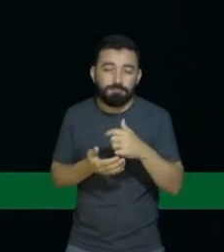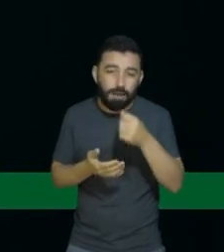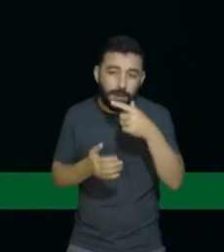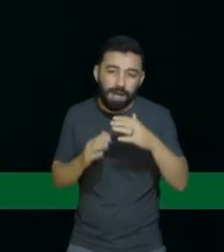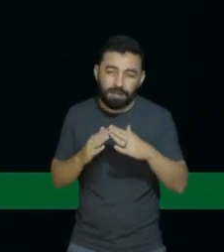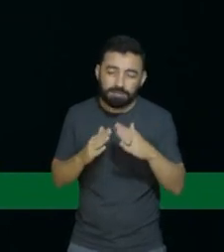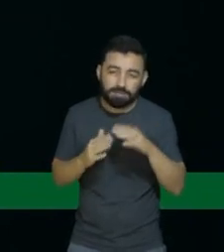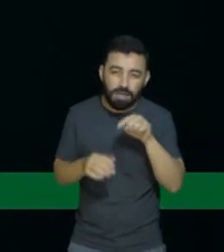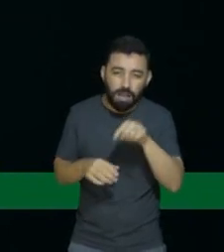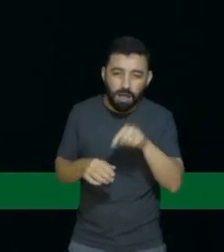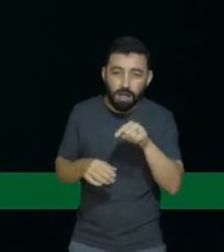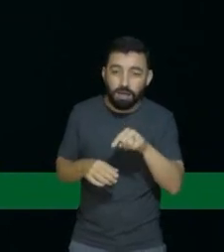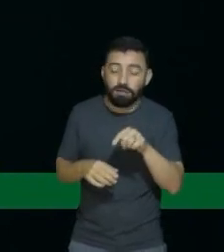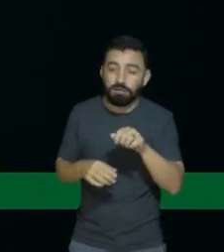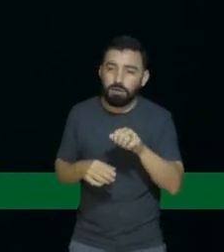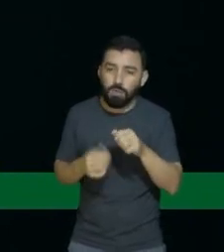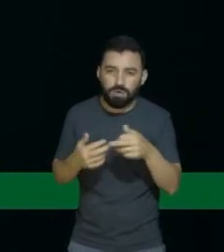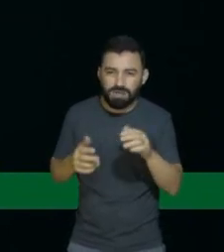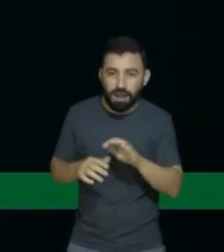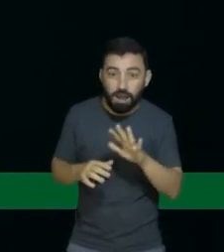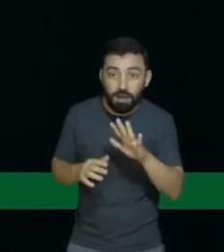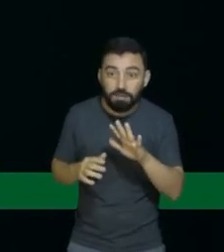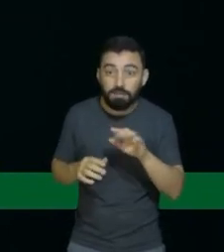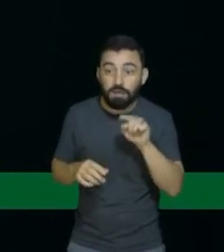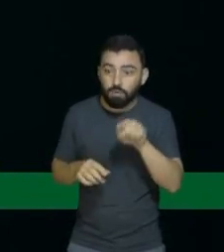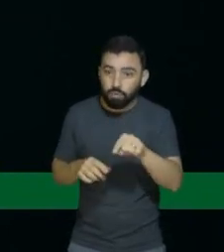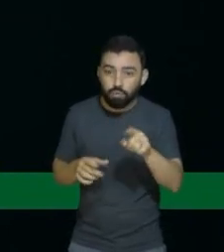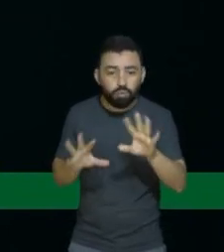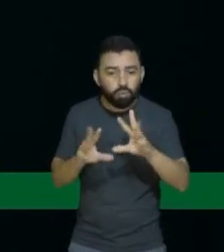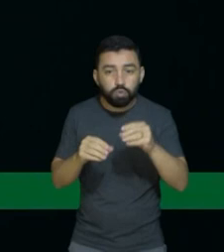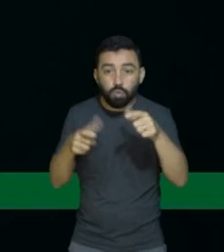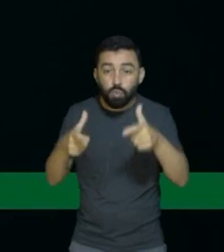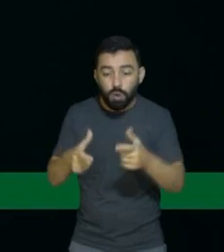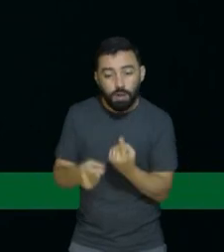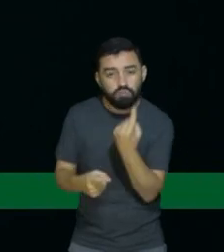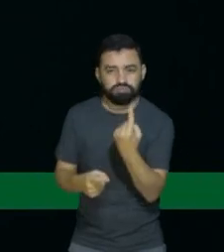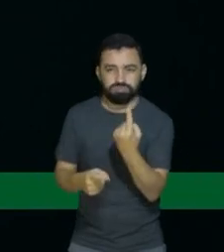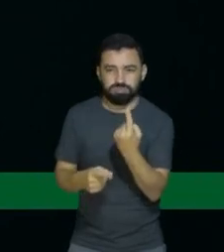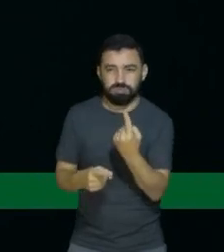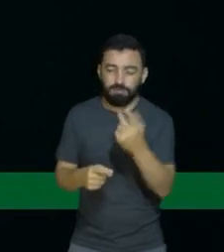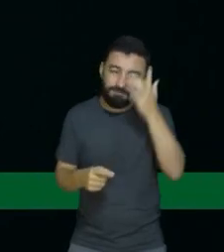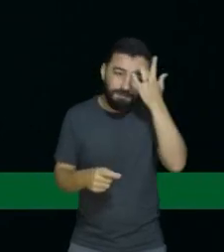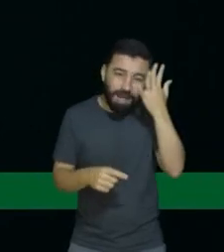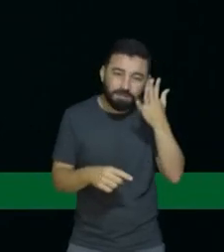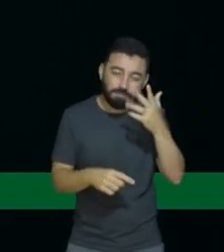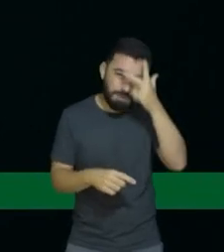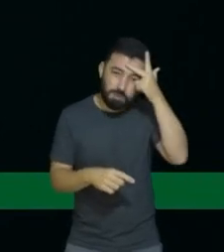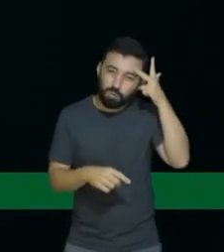laboratório tudo no local facilitando a vida do paciente